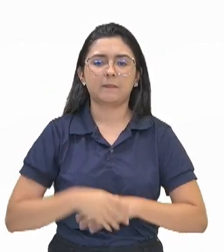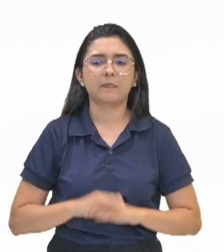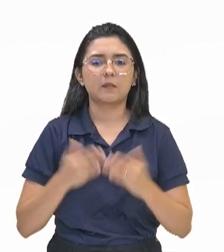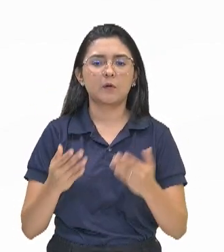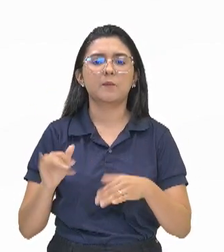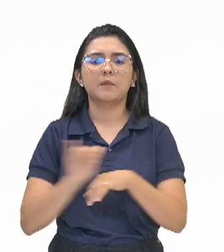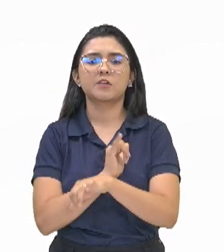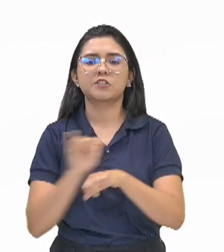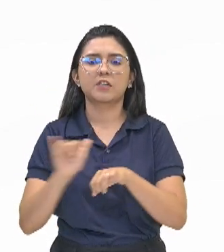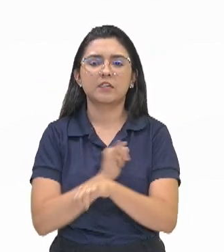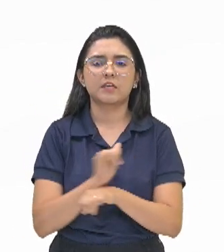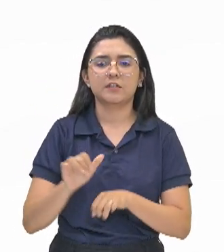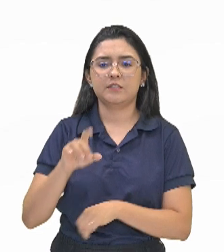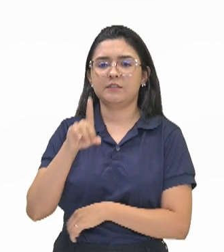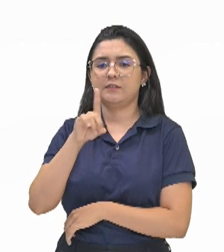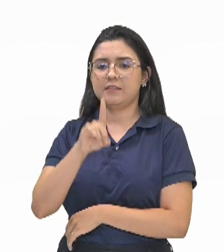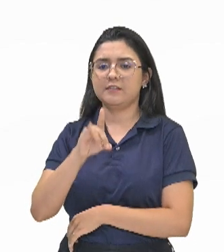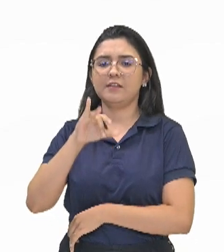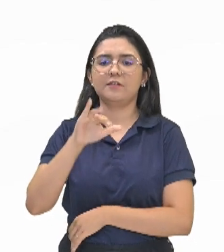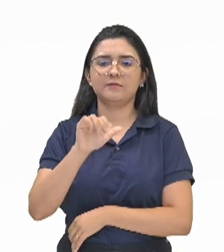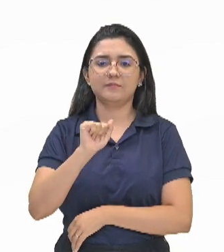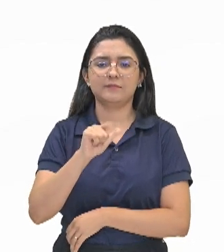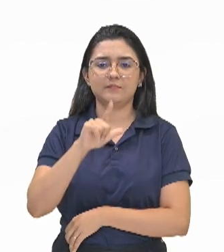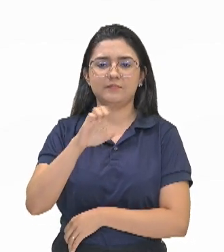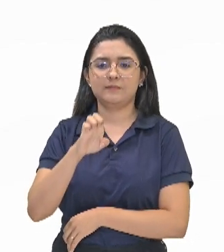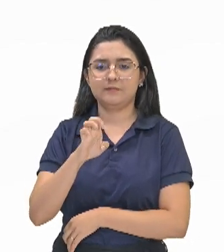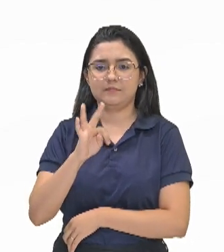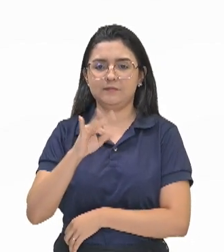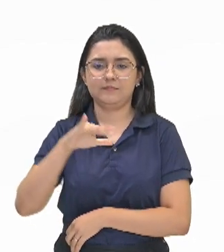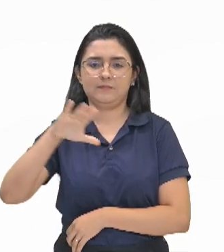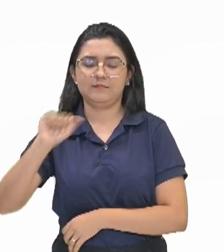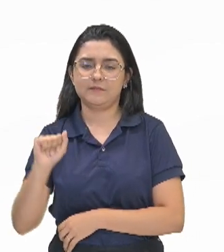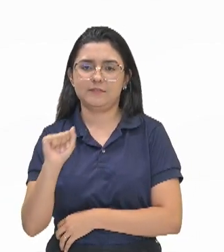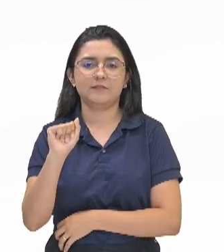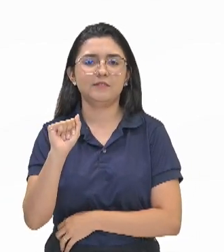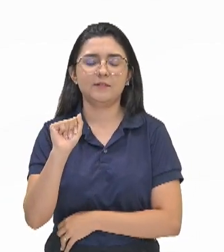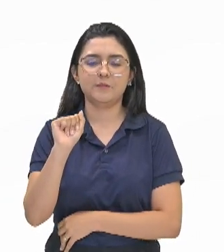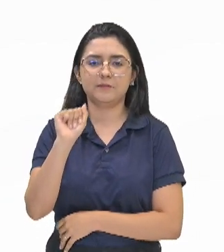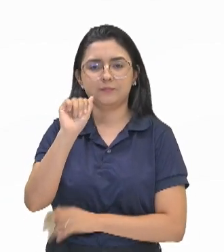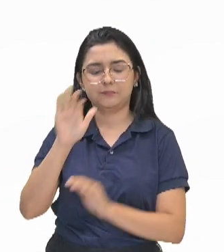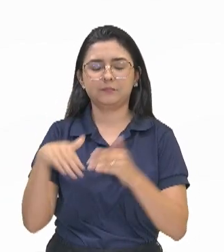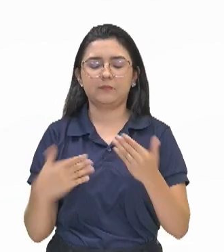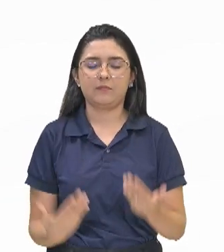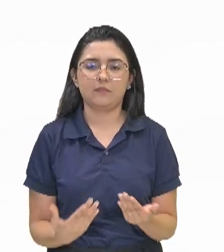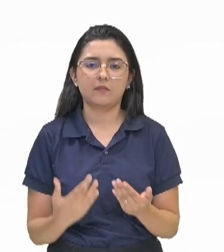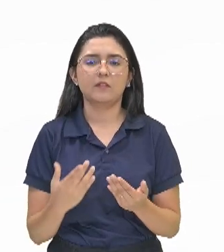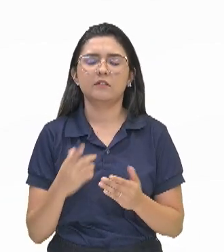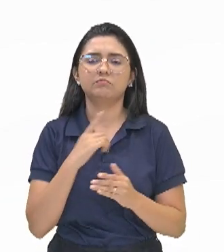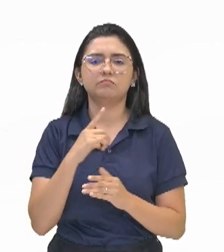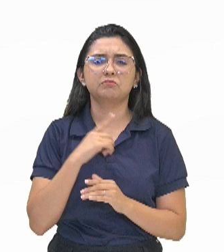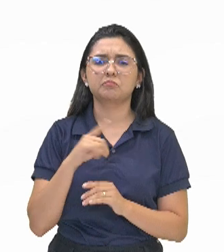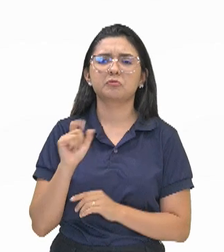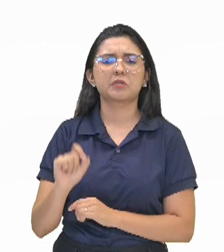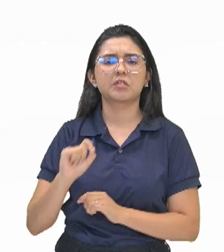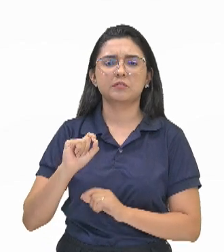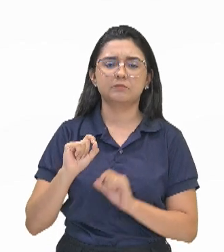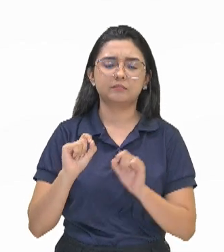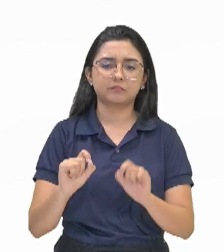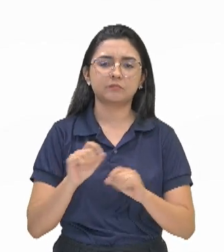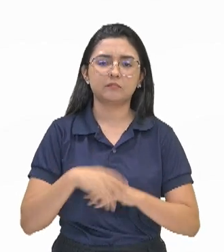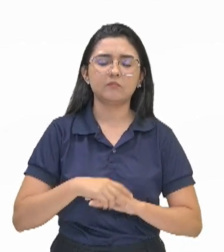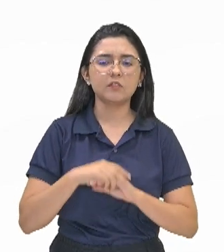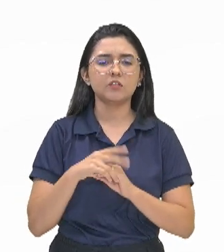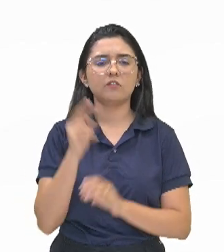chamado dialética. Então, a dialética, ela vai, então, vão olhar para